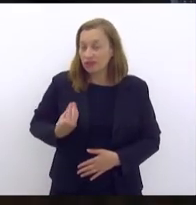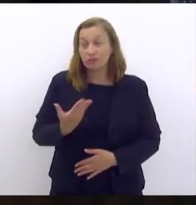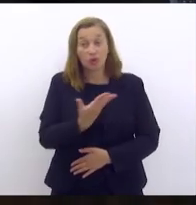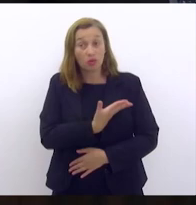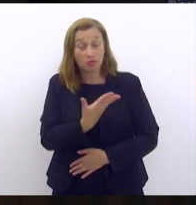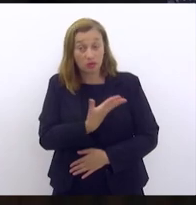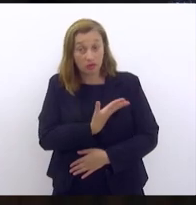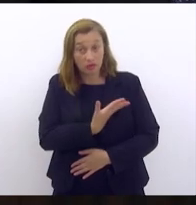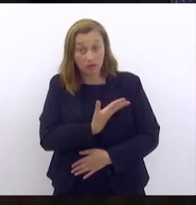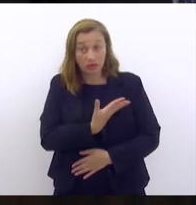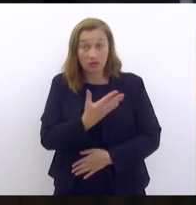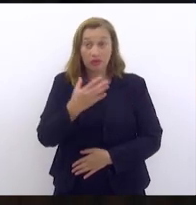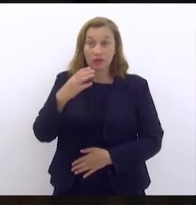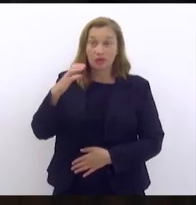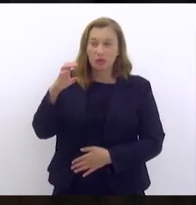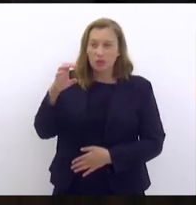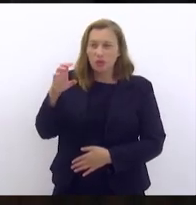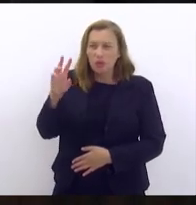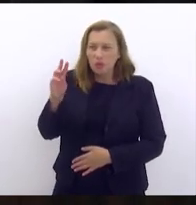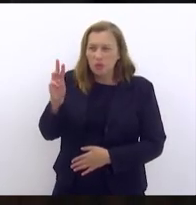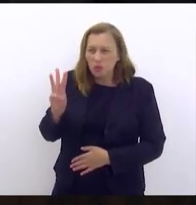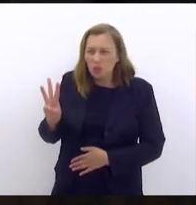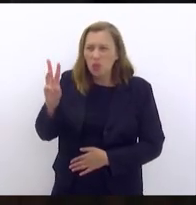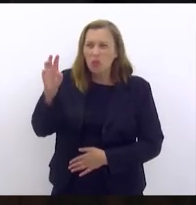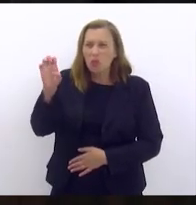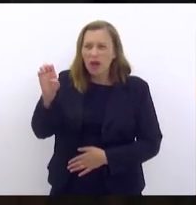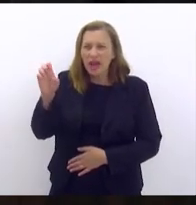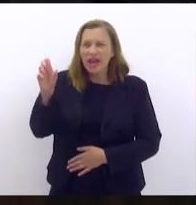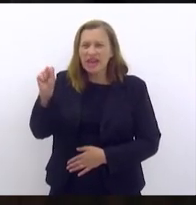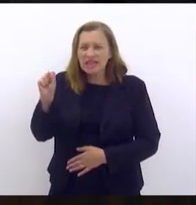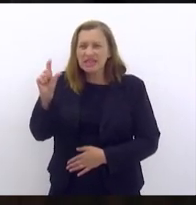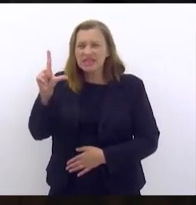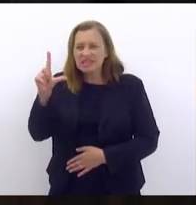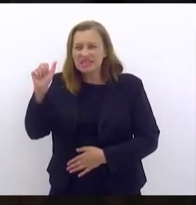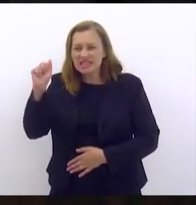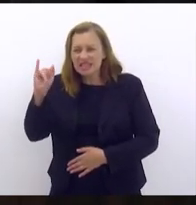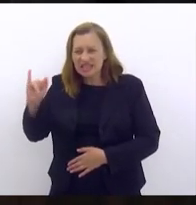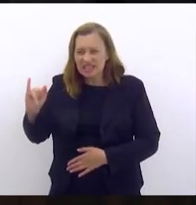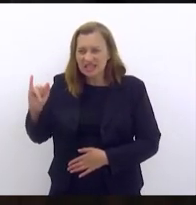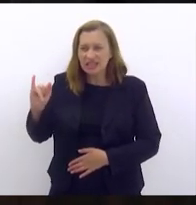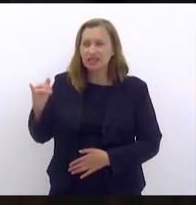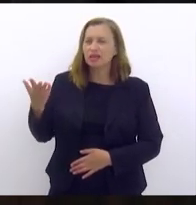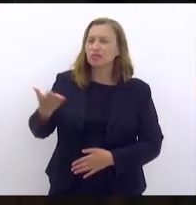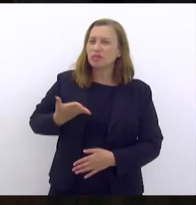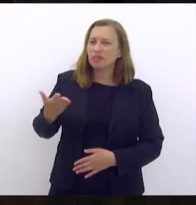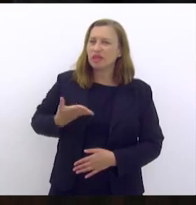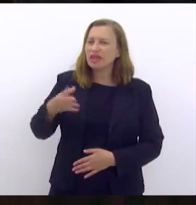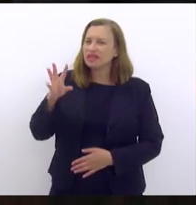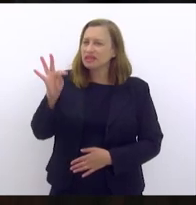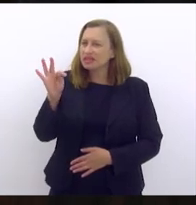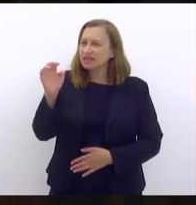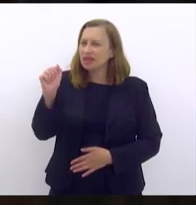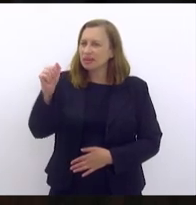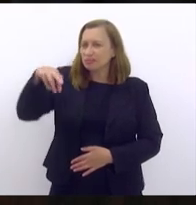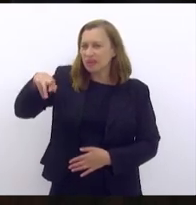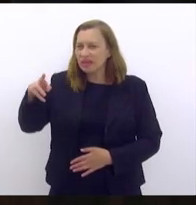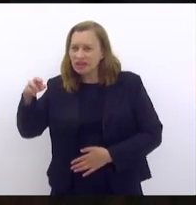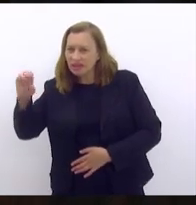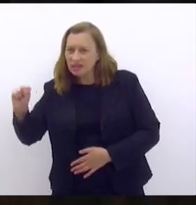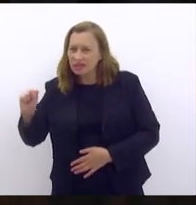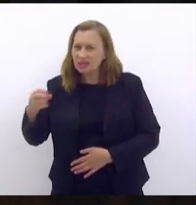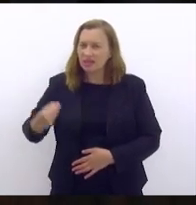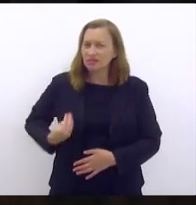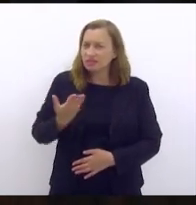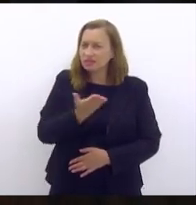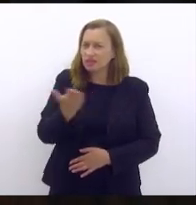amigo Wesley, nosso futuro vereador de Nova Iguaçu, minha amiga Tamires, obrigado pela presença de vocês. E